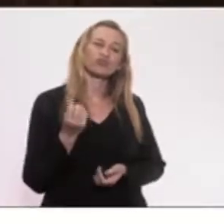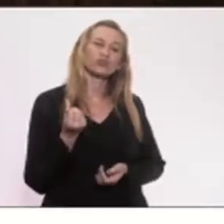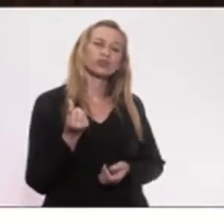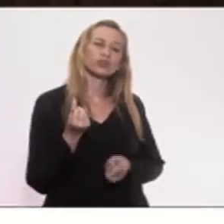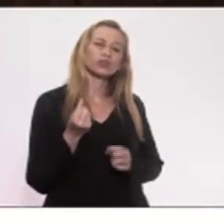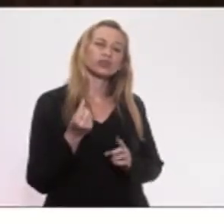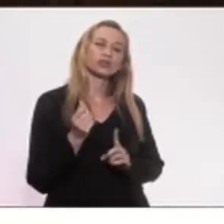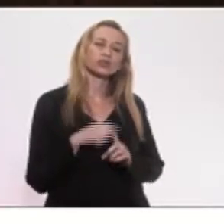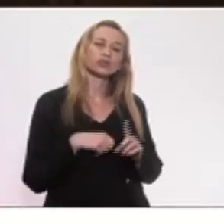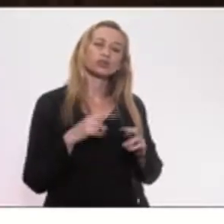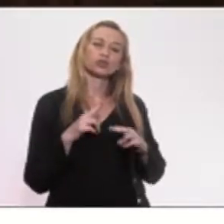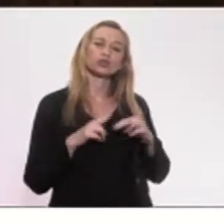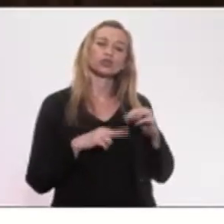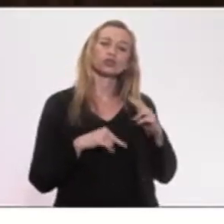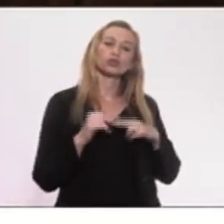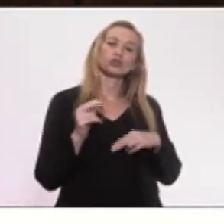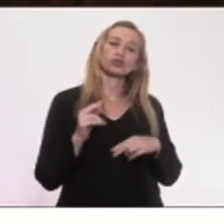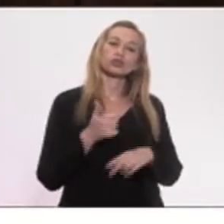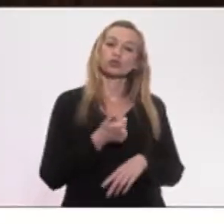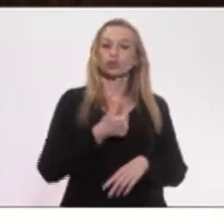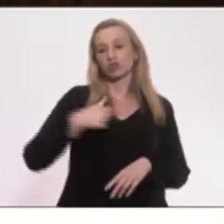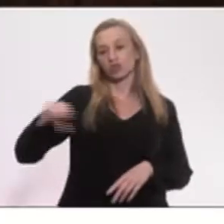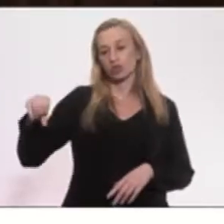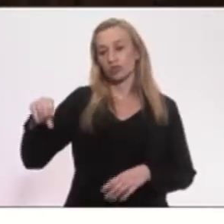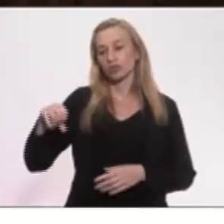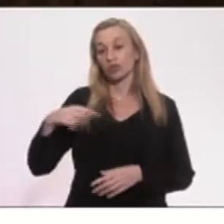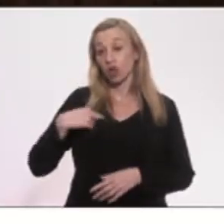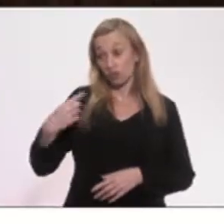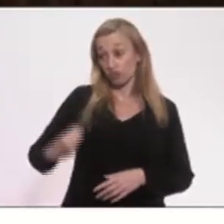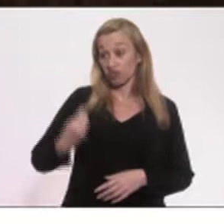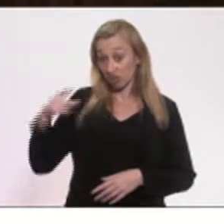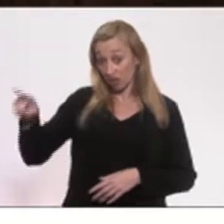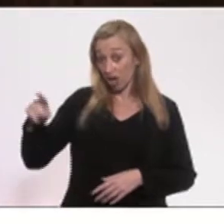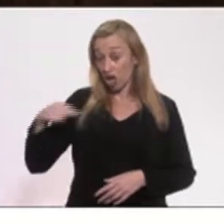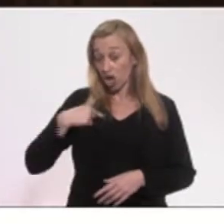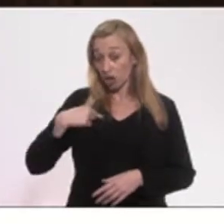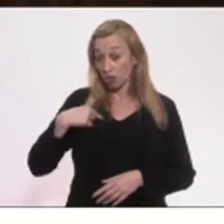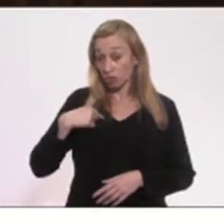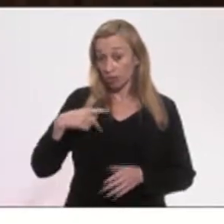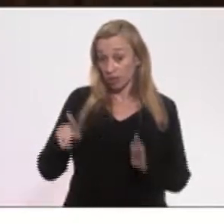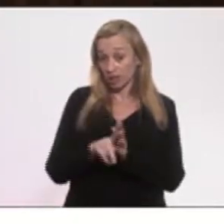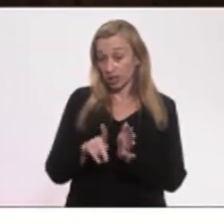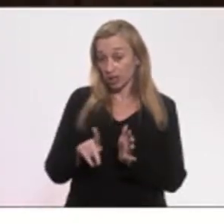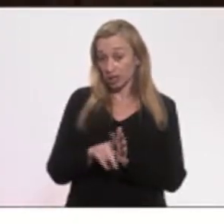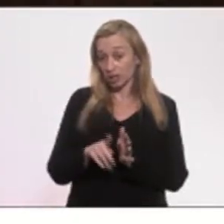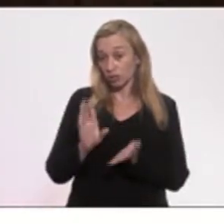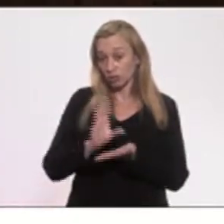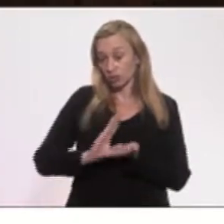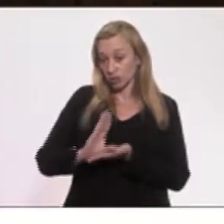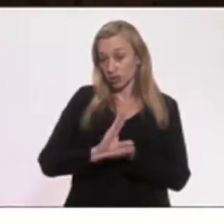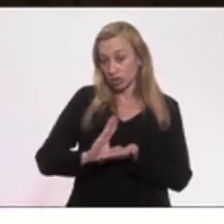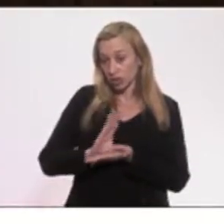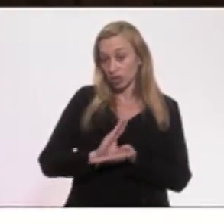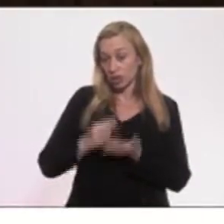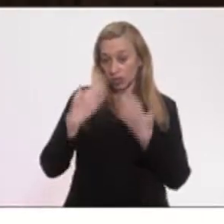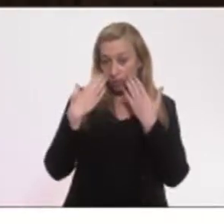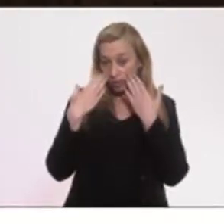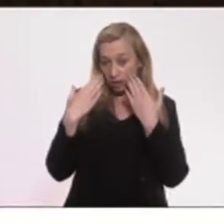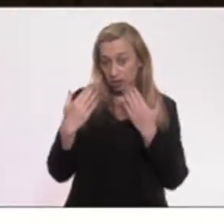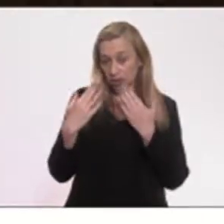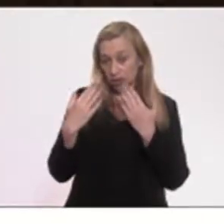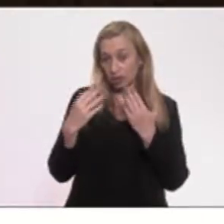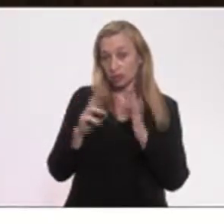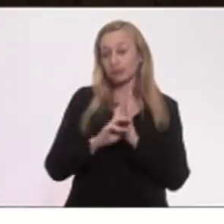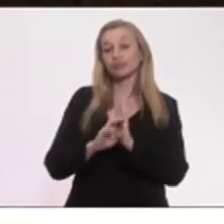6 de junho de 2019, eu estava lá, porque eu sou membro do Conselho Consultivo, representando a Assembleia Legislativa, assim